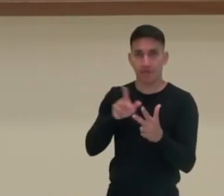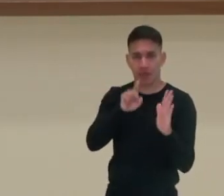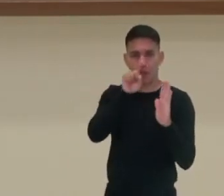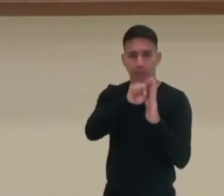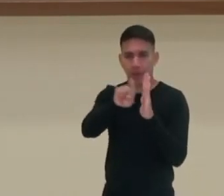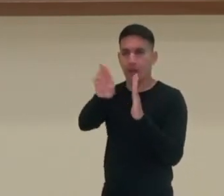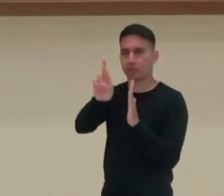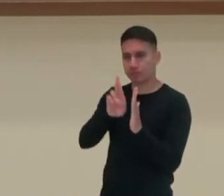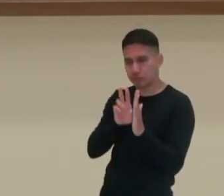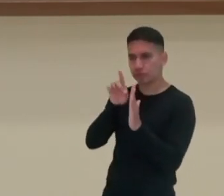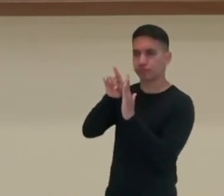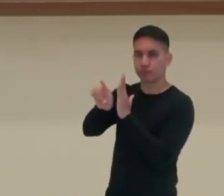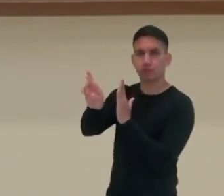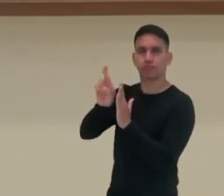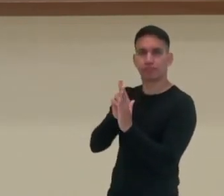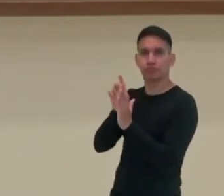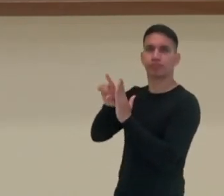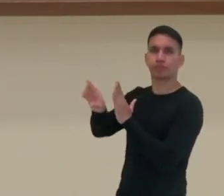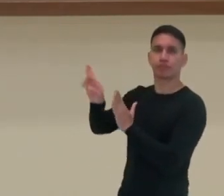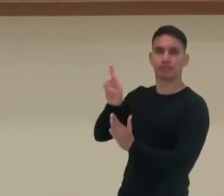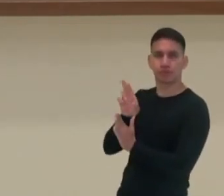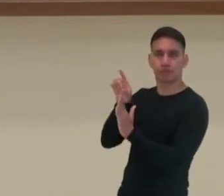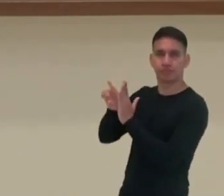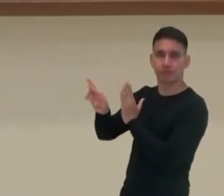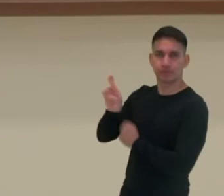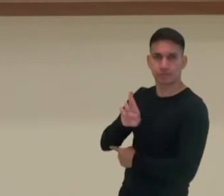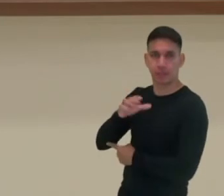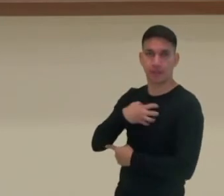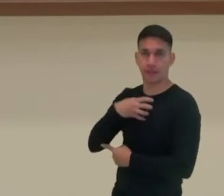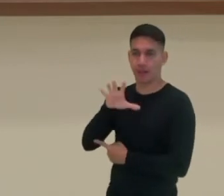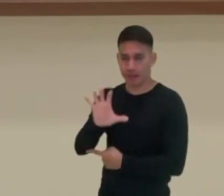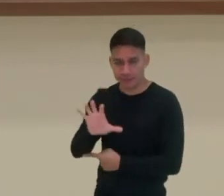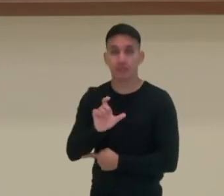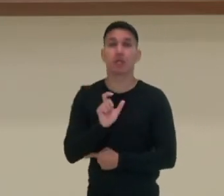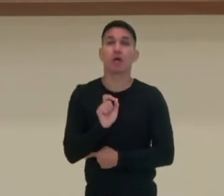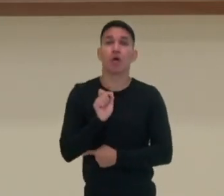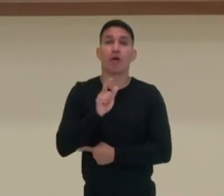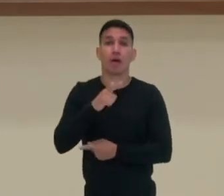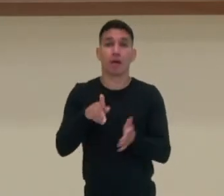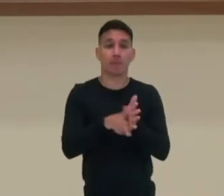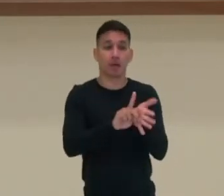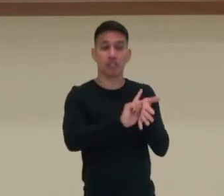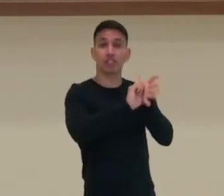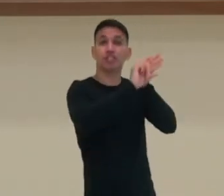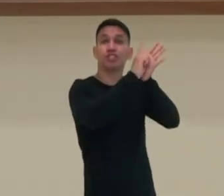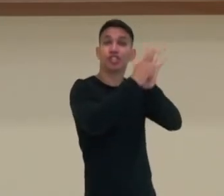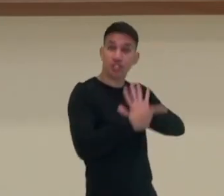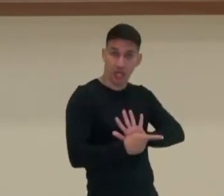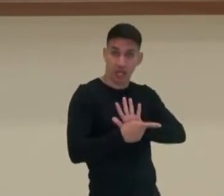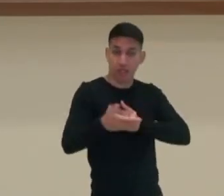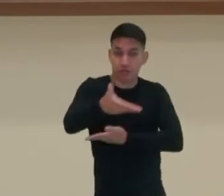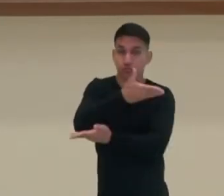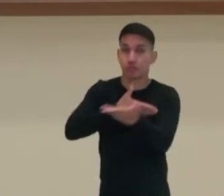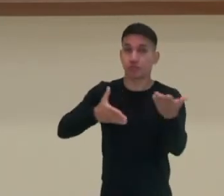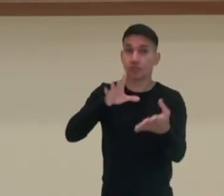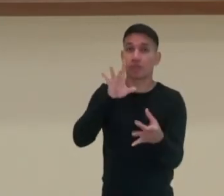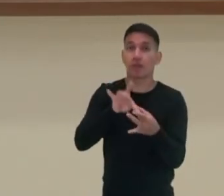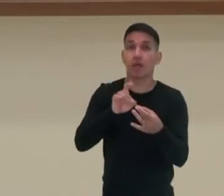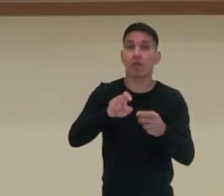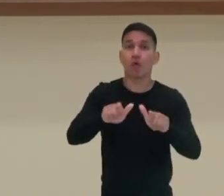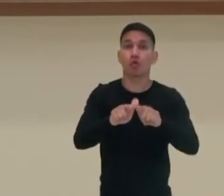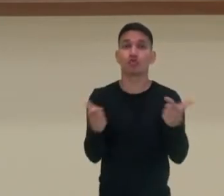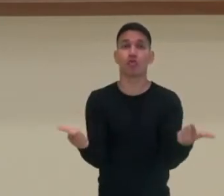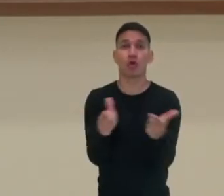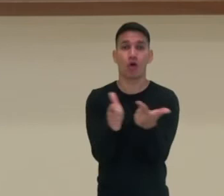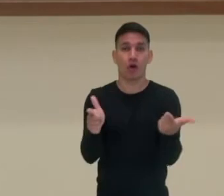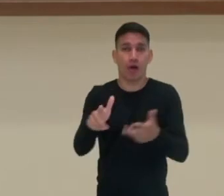do entrevistador, as respostas do entrevistado, né, um gênero que circula no meio jornalístico, nós